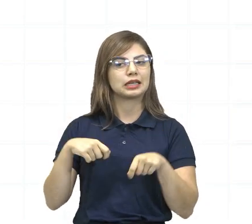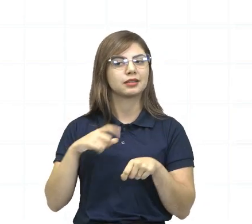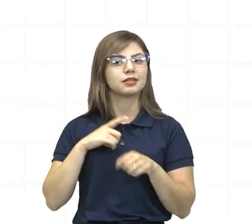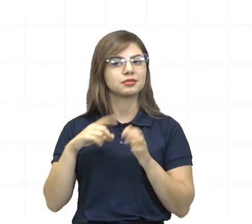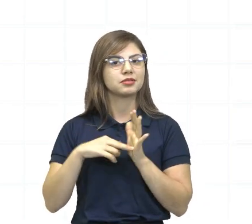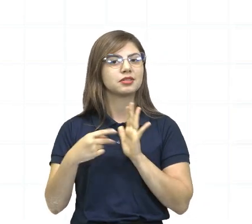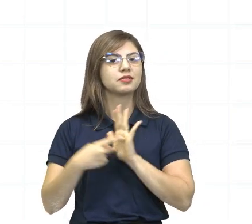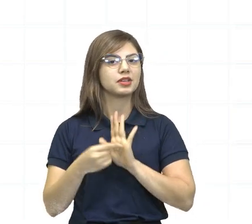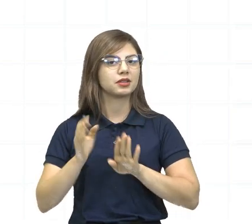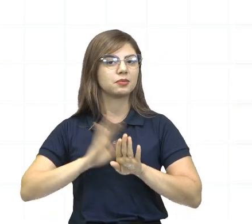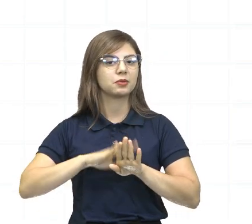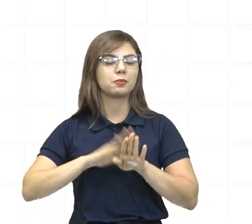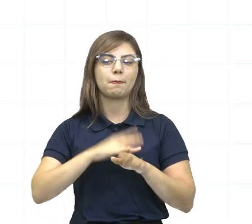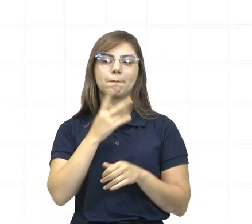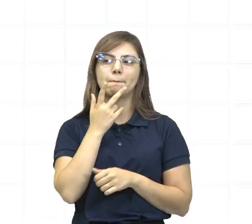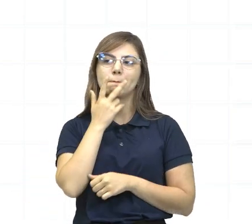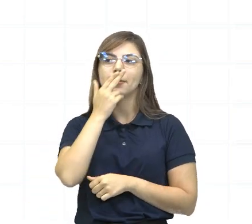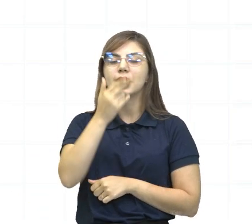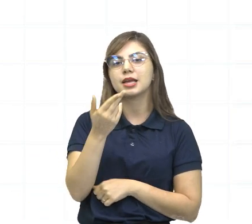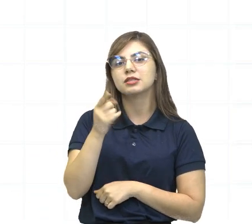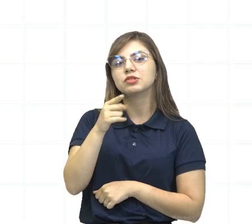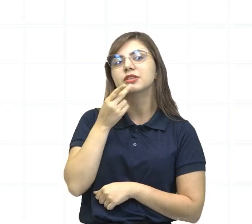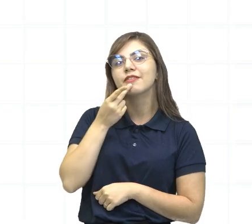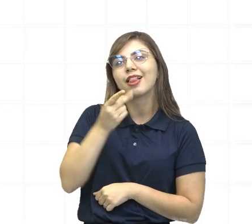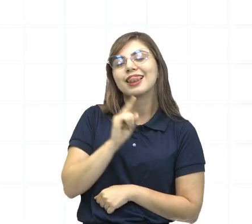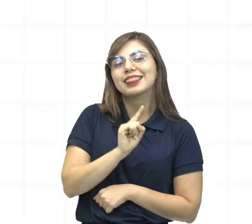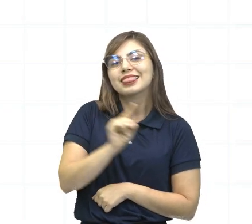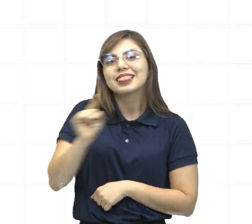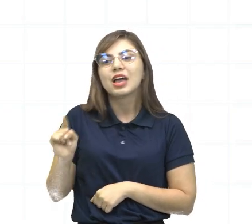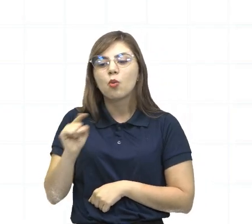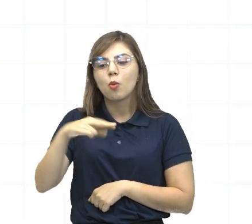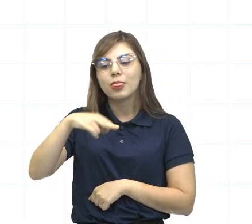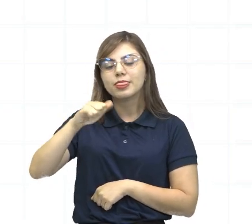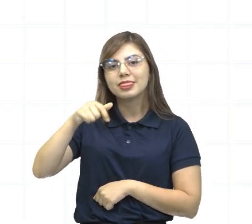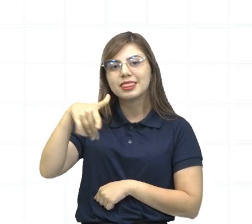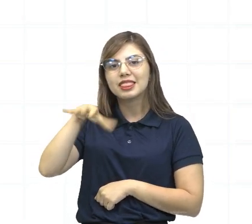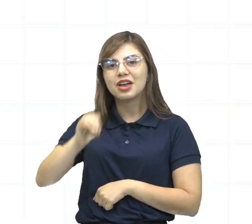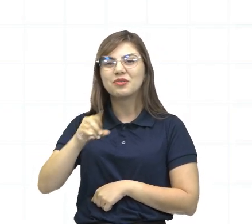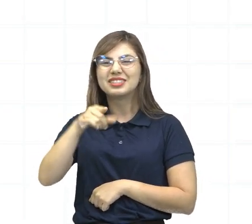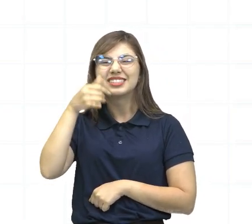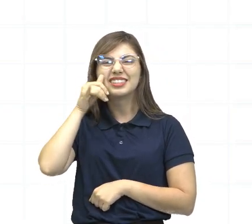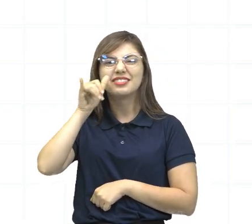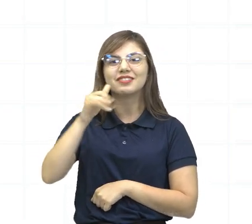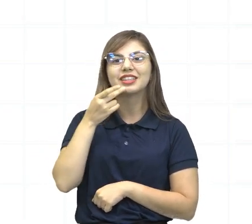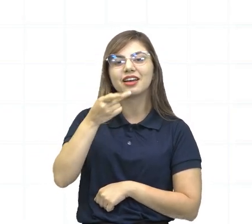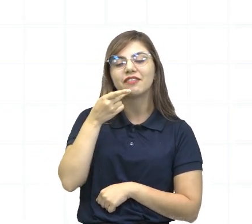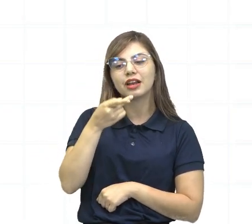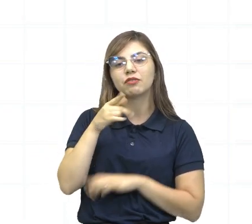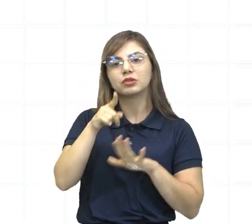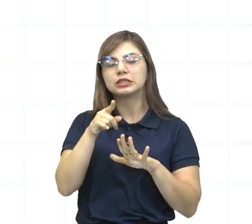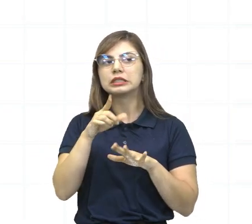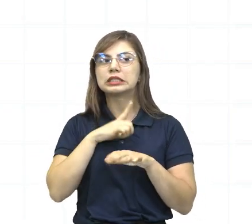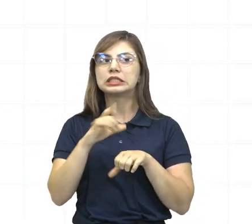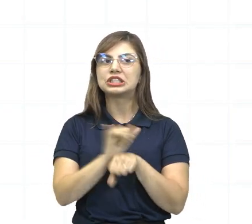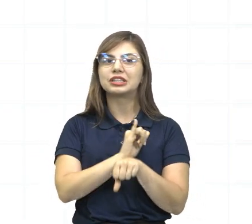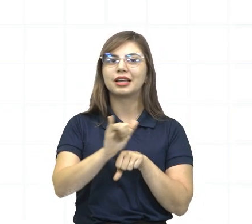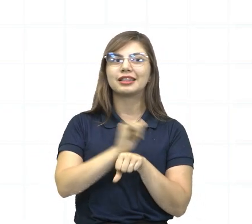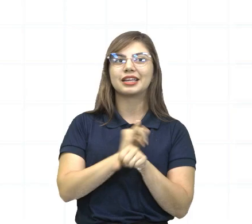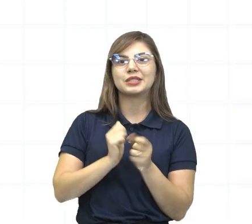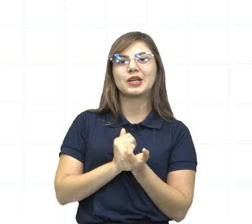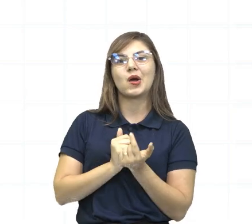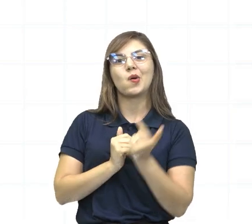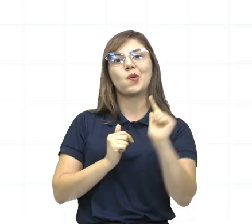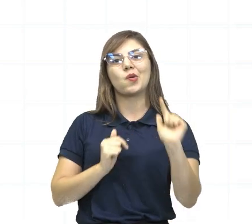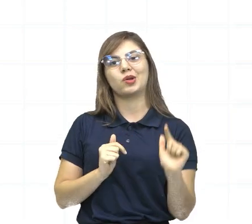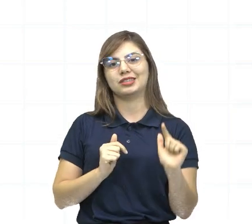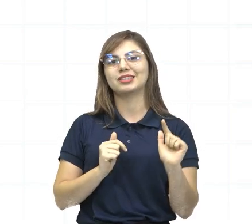uma forma de dizer não. Né? Então, nós evitamos dizer o não diretamente e nós vamos utilizar uma outra forma para dizer não,